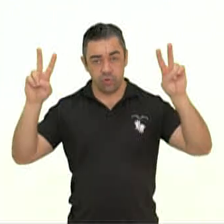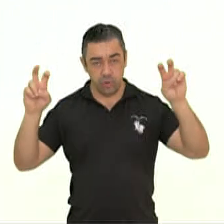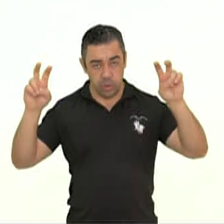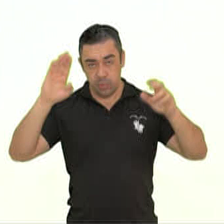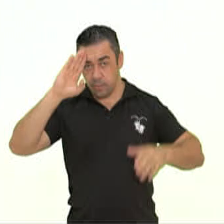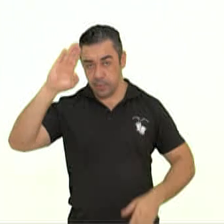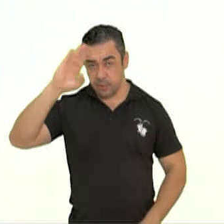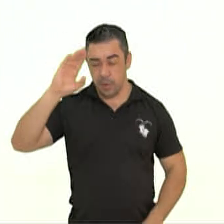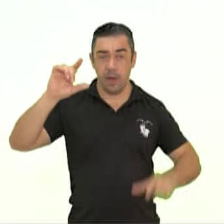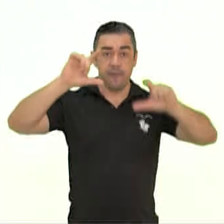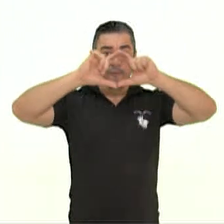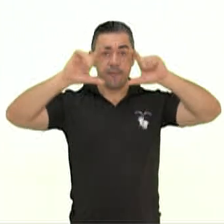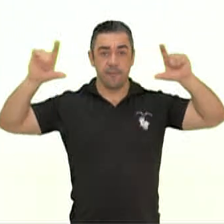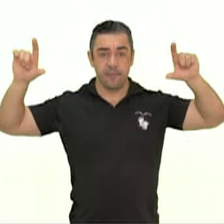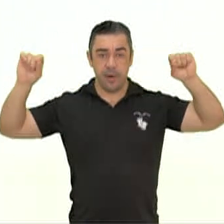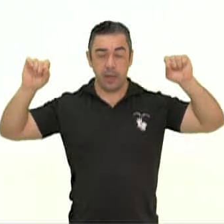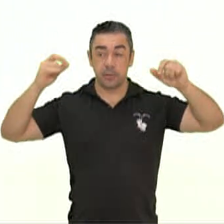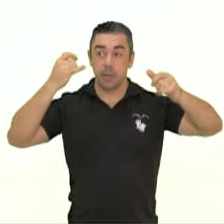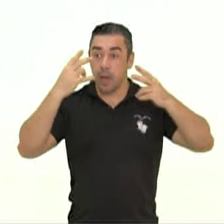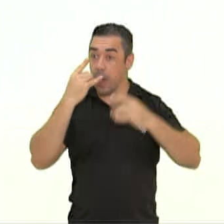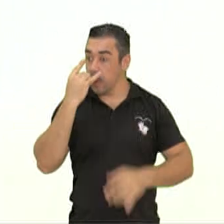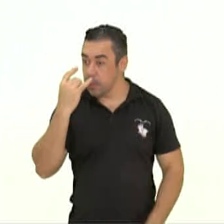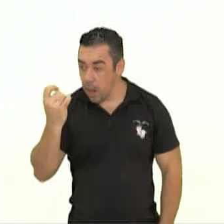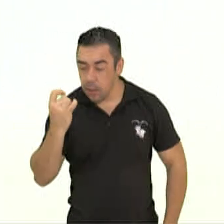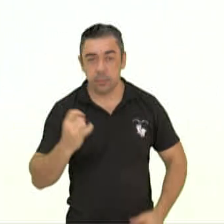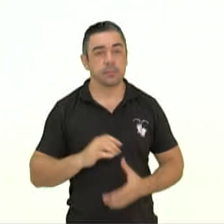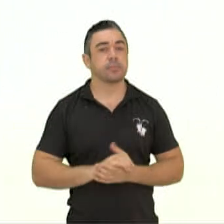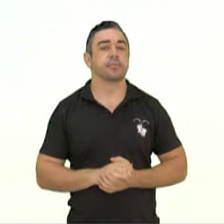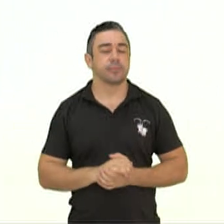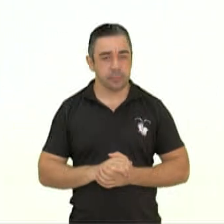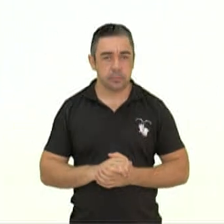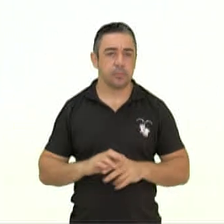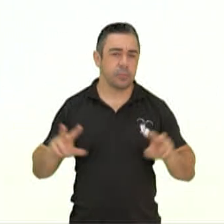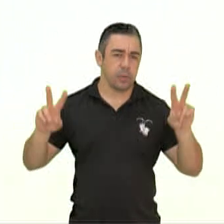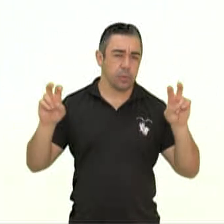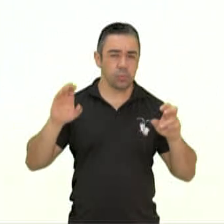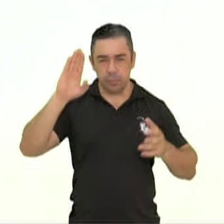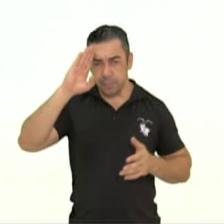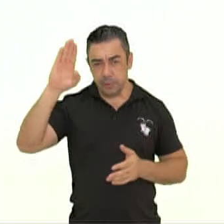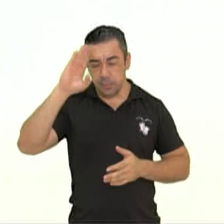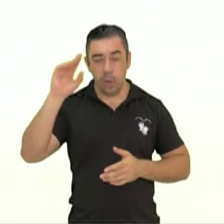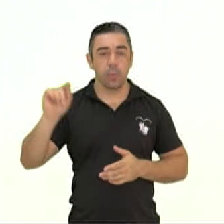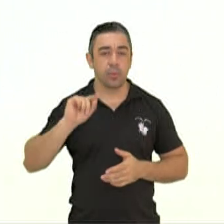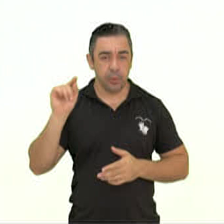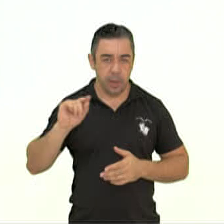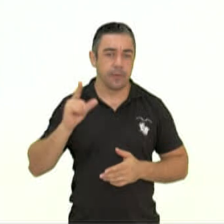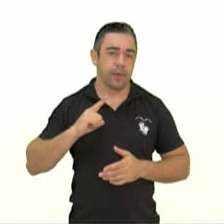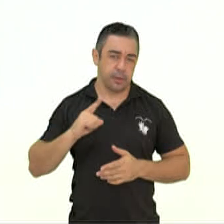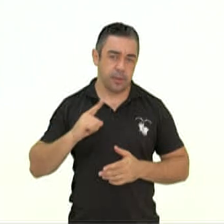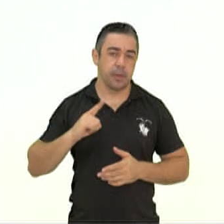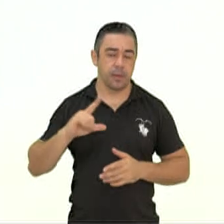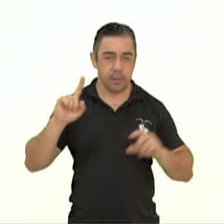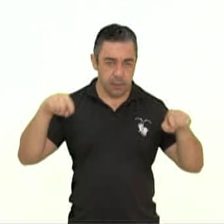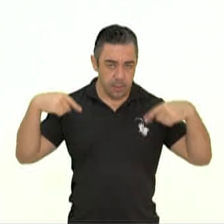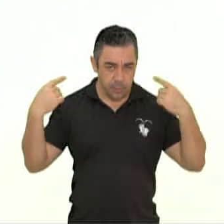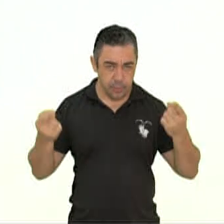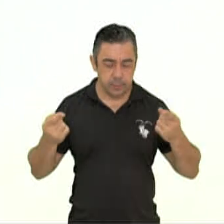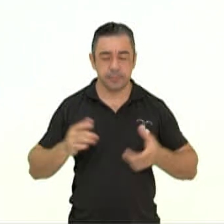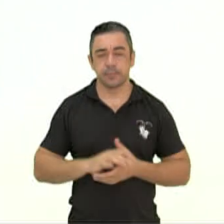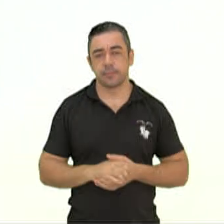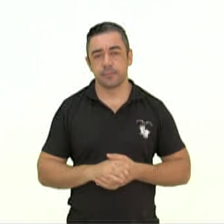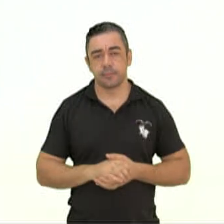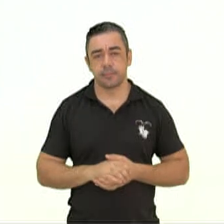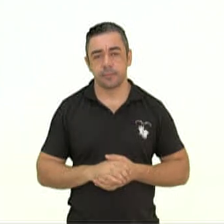frases pequenas e atrativas e revela o assunto principal, que será retratado em seguida.